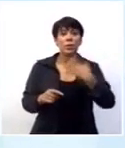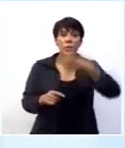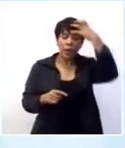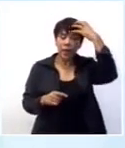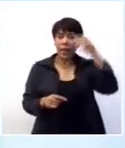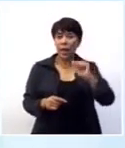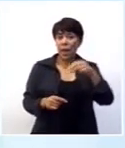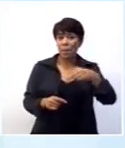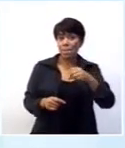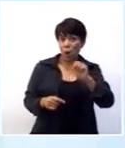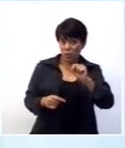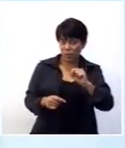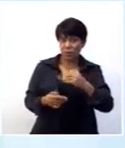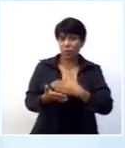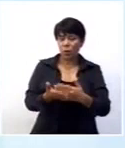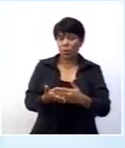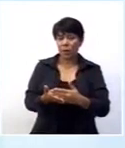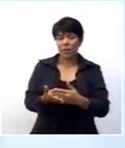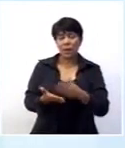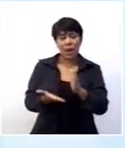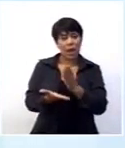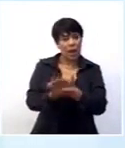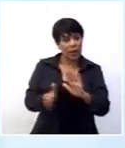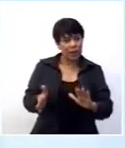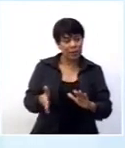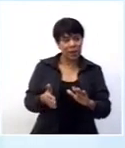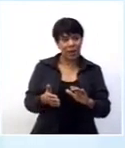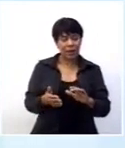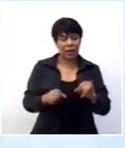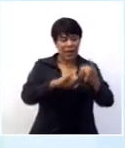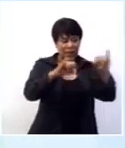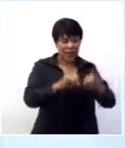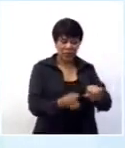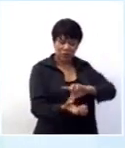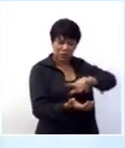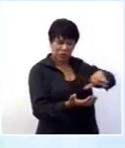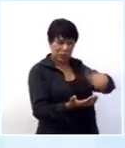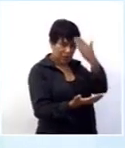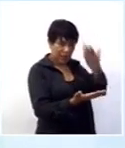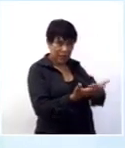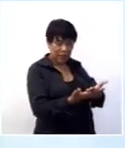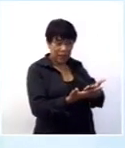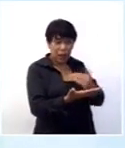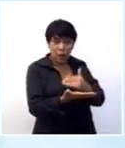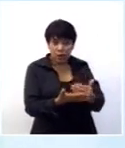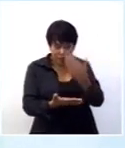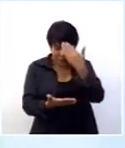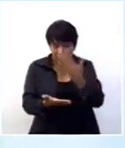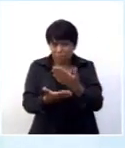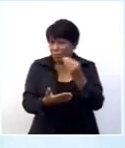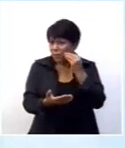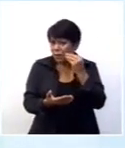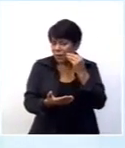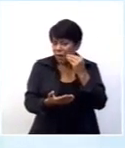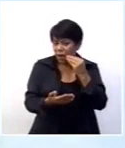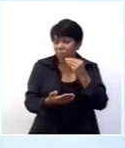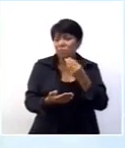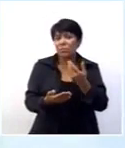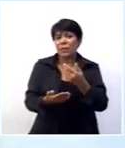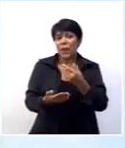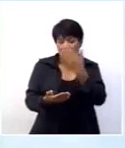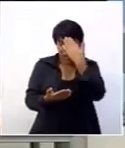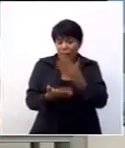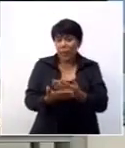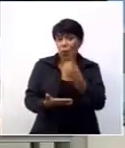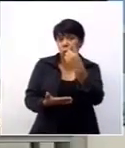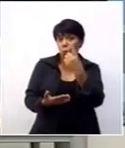com o politeísmo, implantar um monoteísmo. Por que ele faz isso, né? Por que ele vai tomar essa decisão? Um ponto